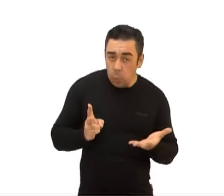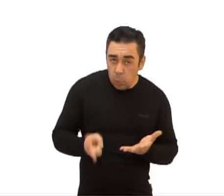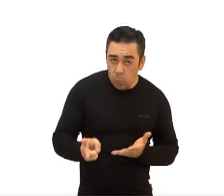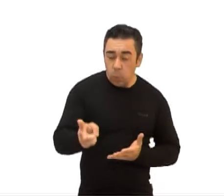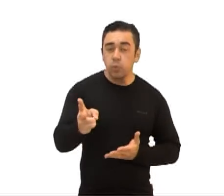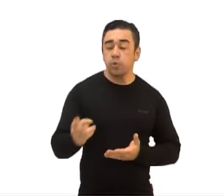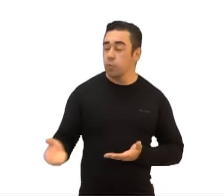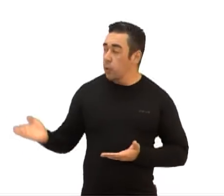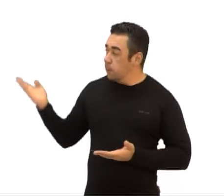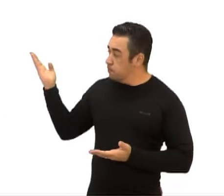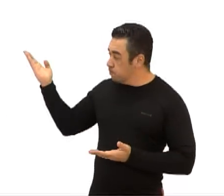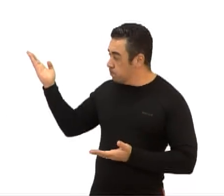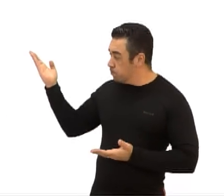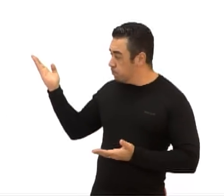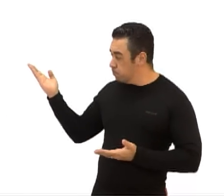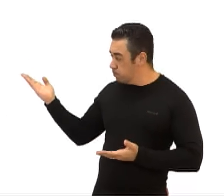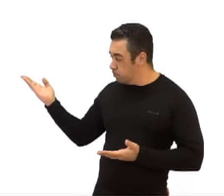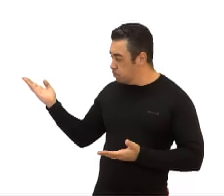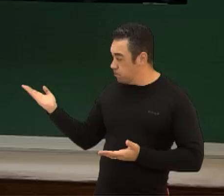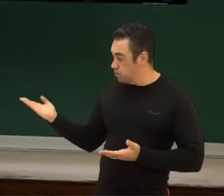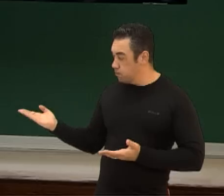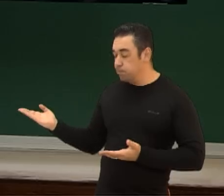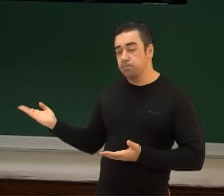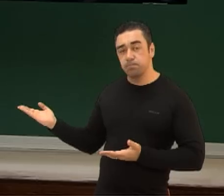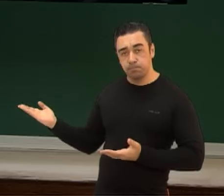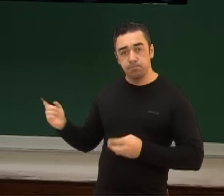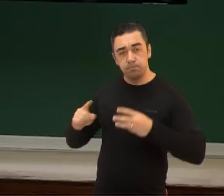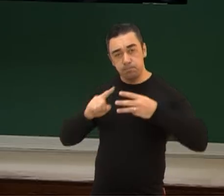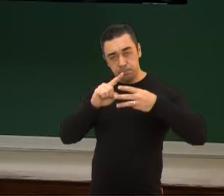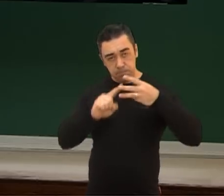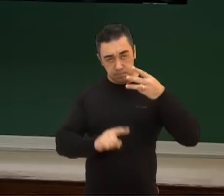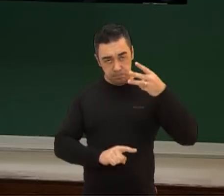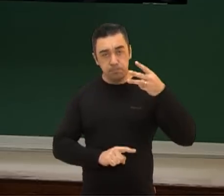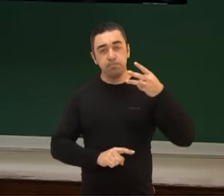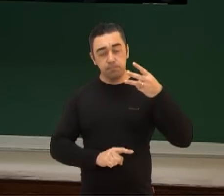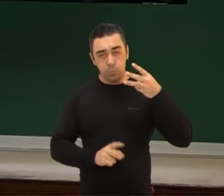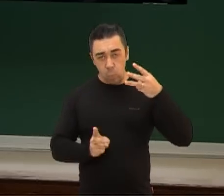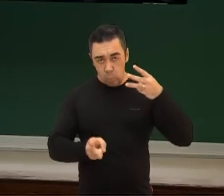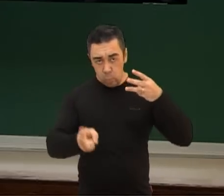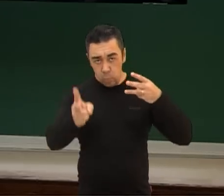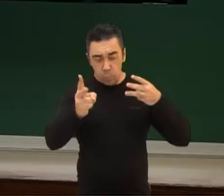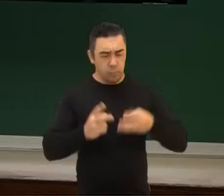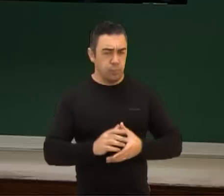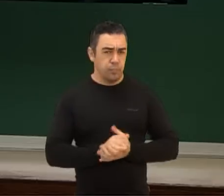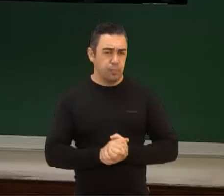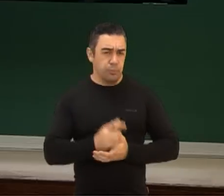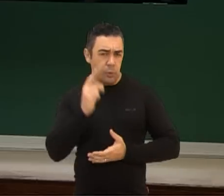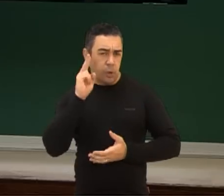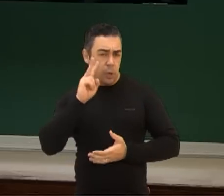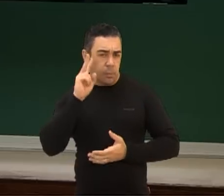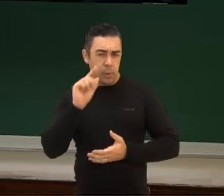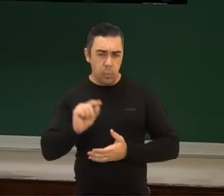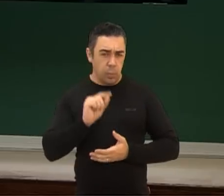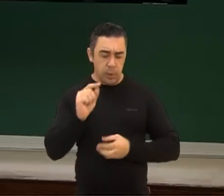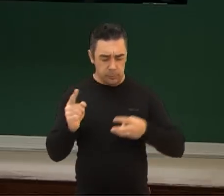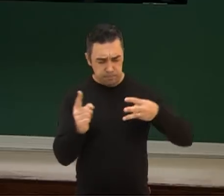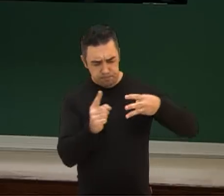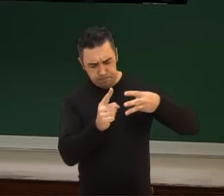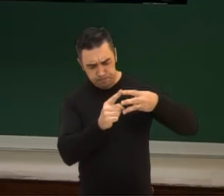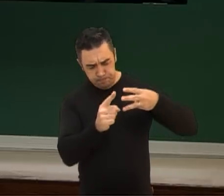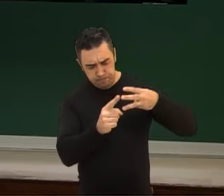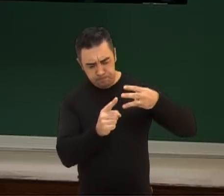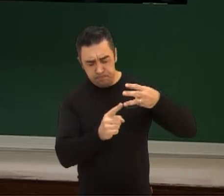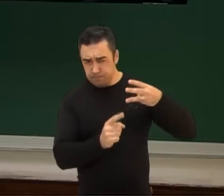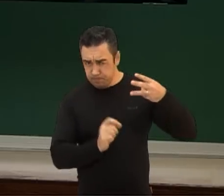ângulos congruentes, ângulos consecutivos e ângulos adjacentes. Vamos relembrar um pouquinho o que a gente viu na